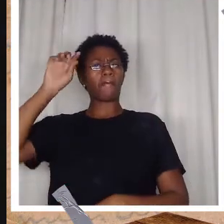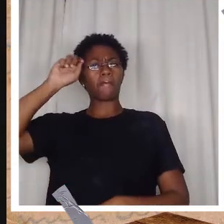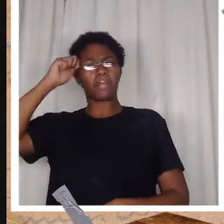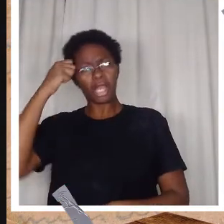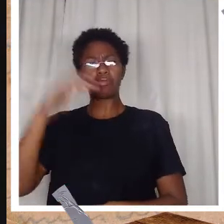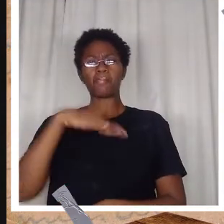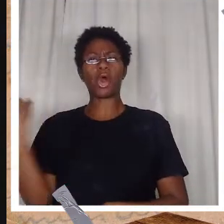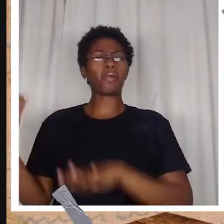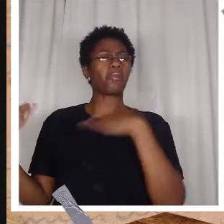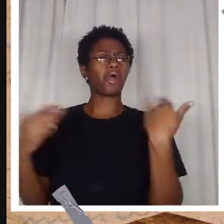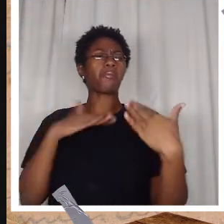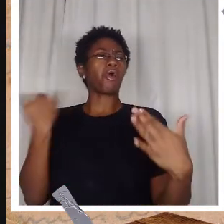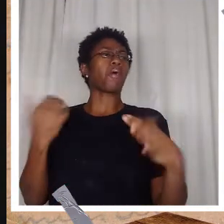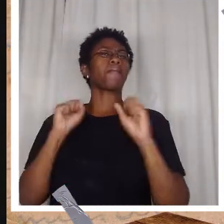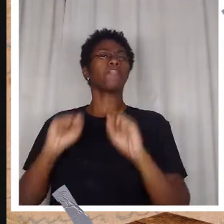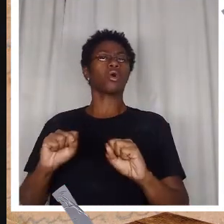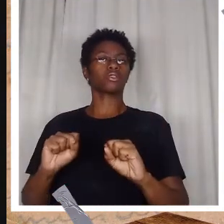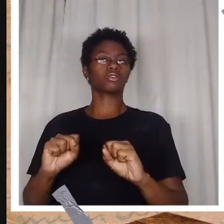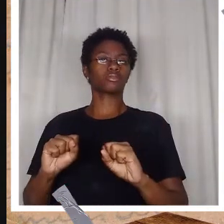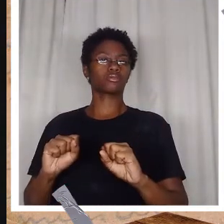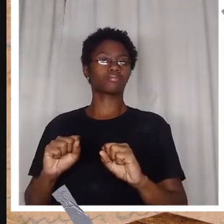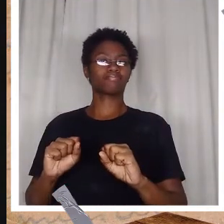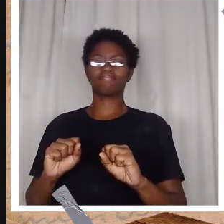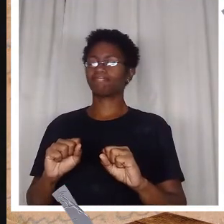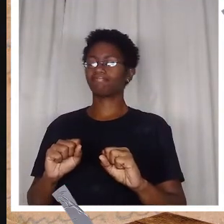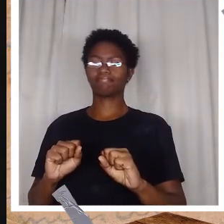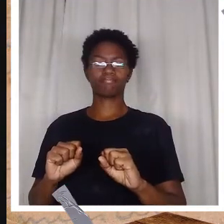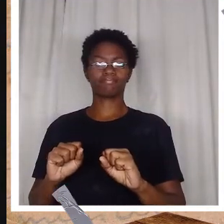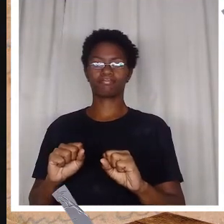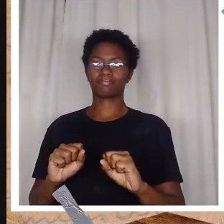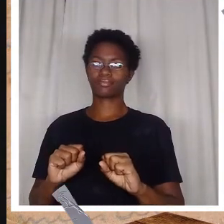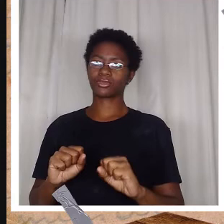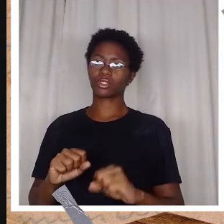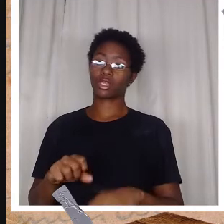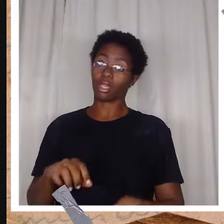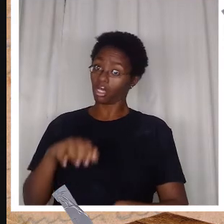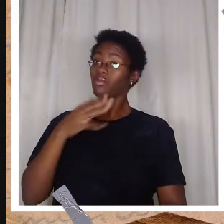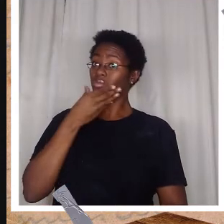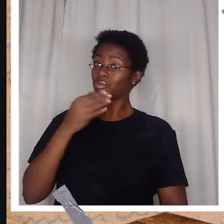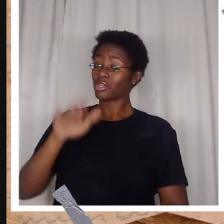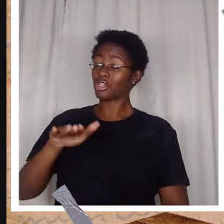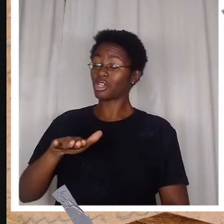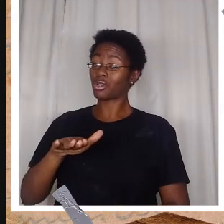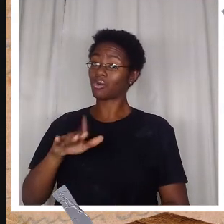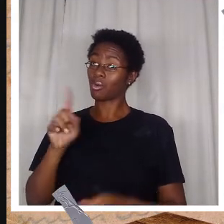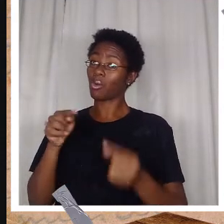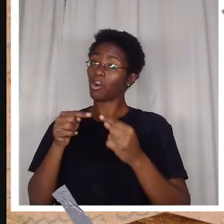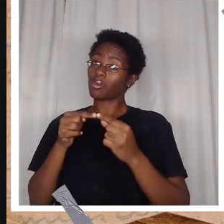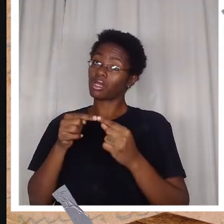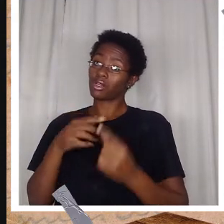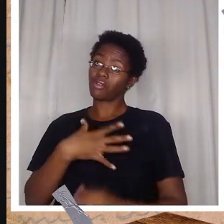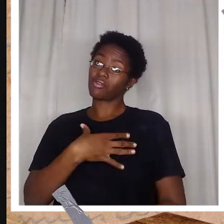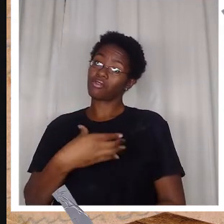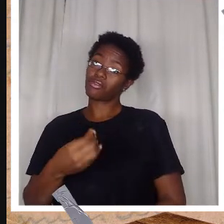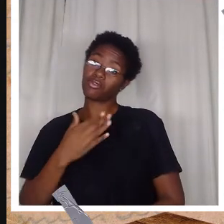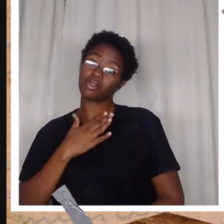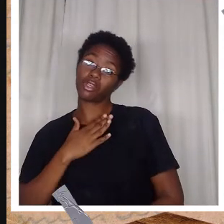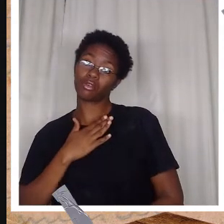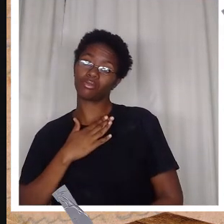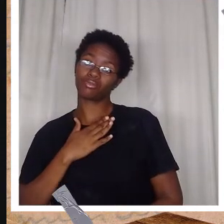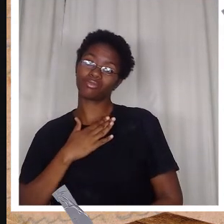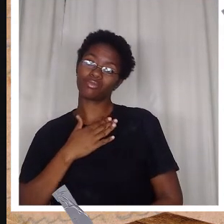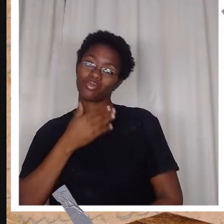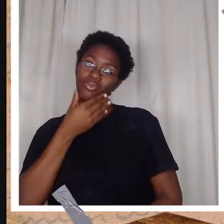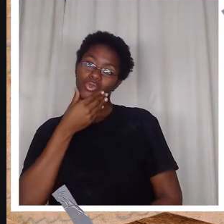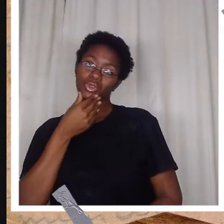Pedro poderia ser meu filho, meu irmão, meu vizinho. Então, a dor